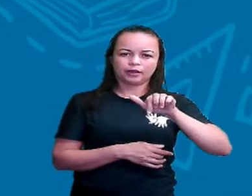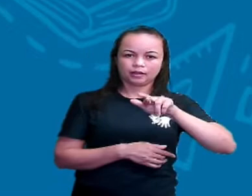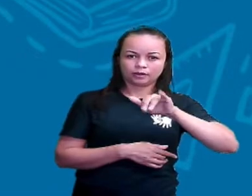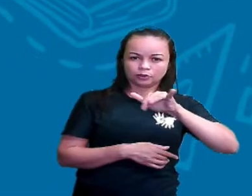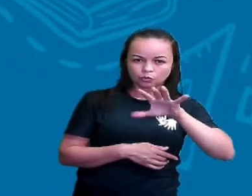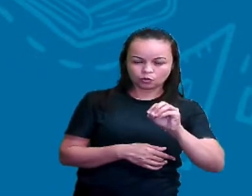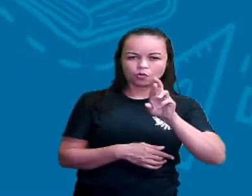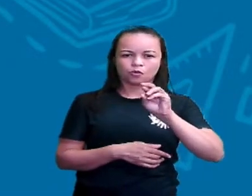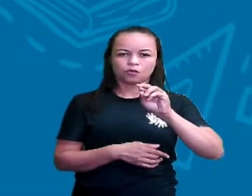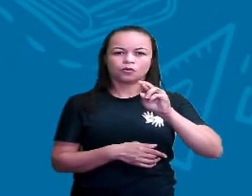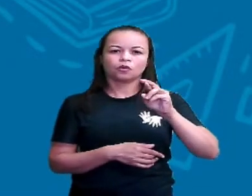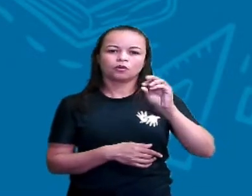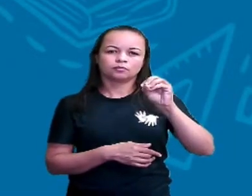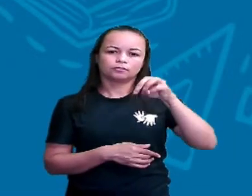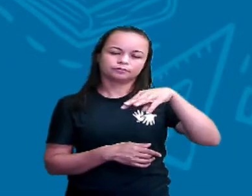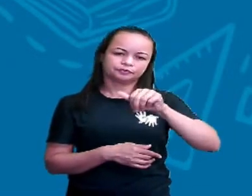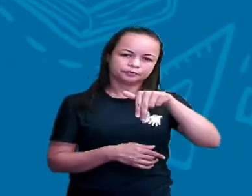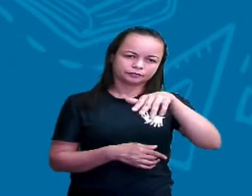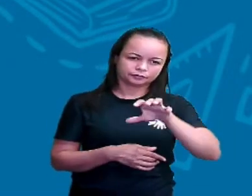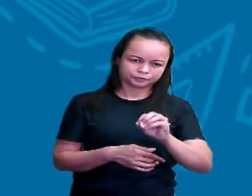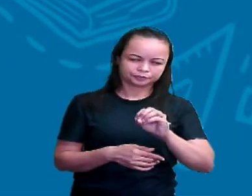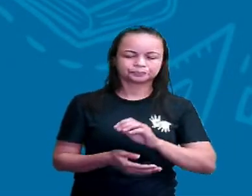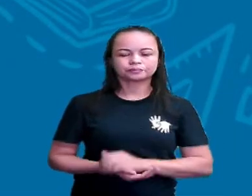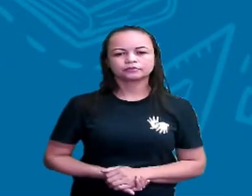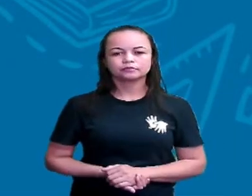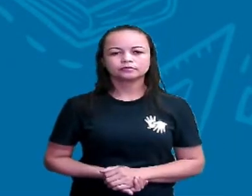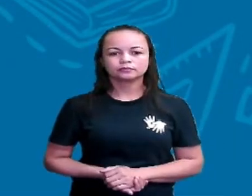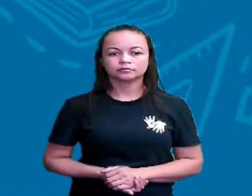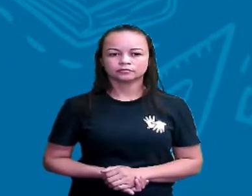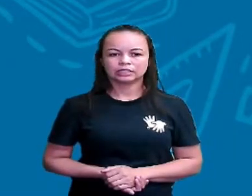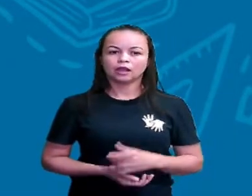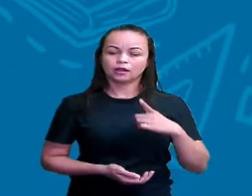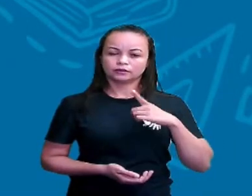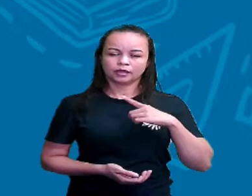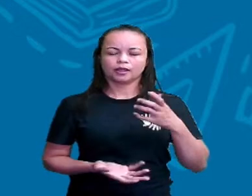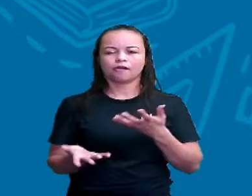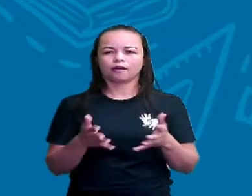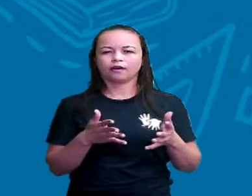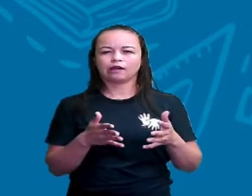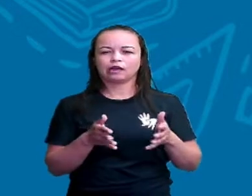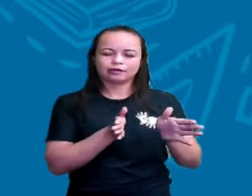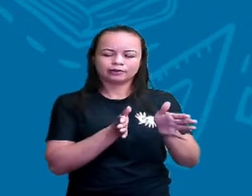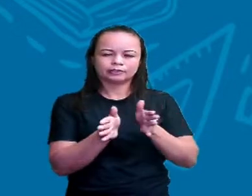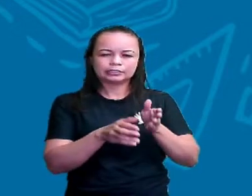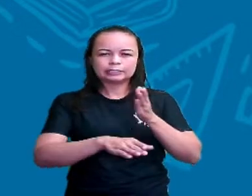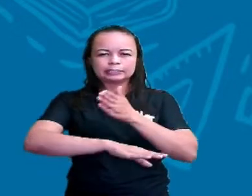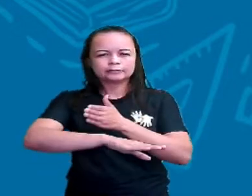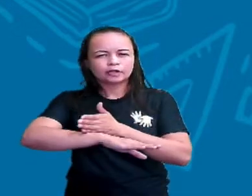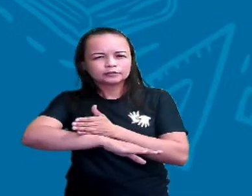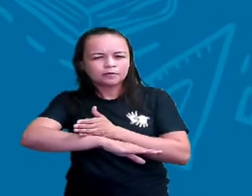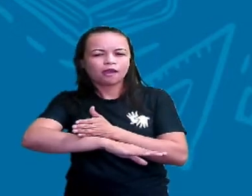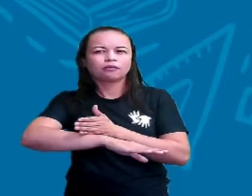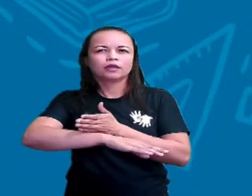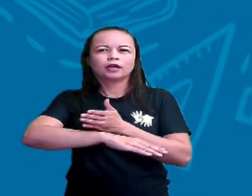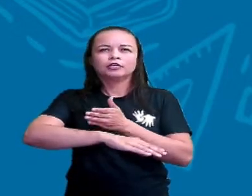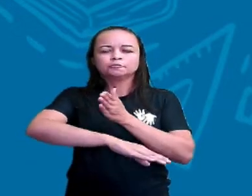retratado. Aí a gente tem a Idade Média, que durou aí, que foi um tempo,